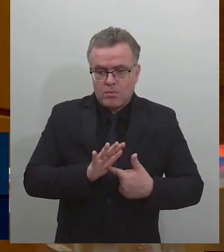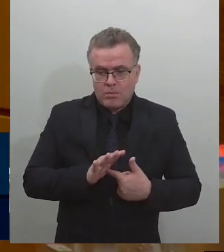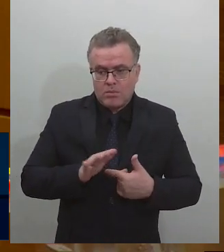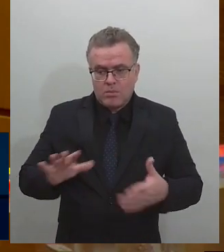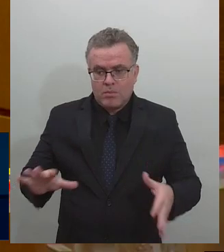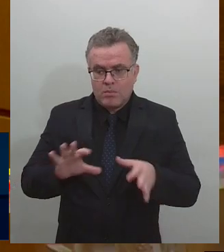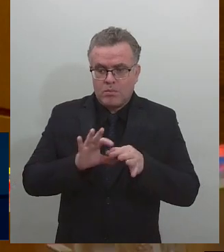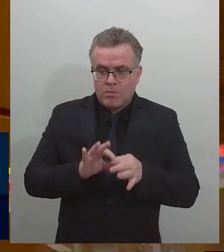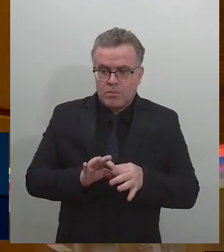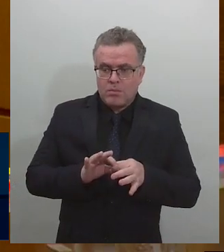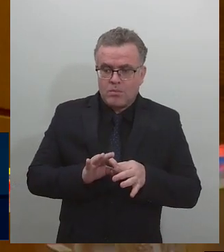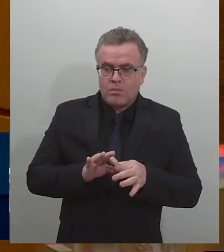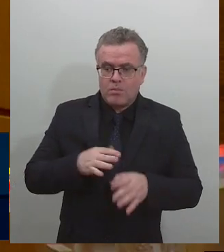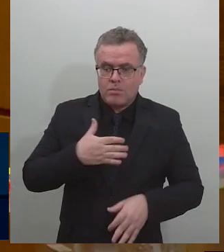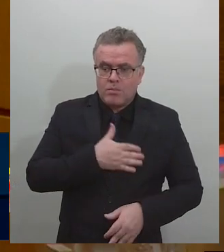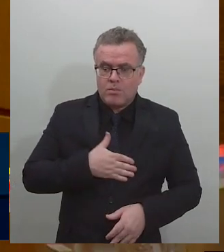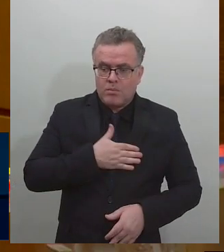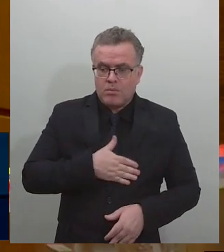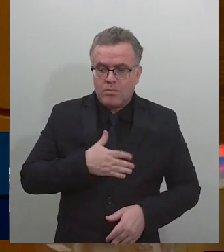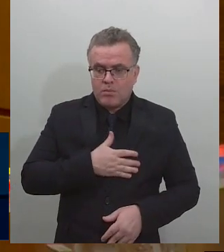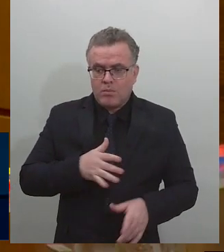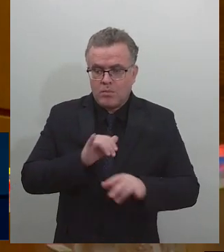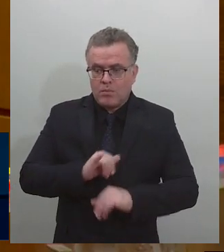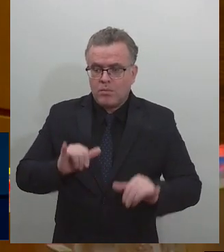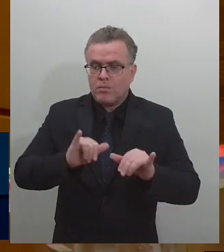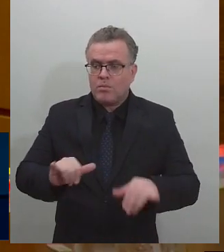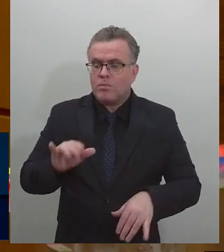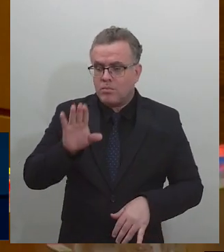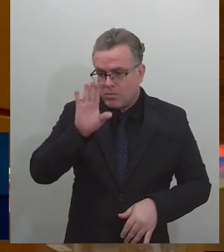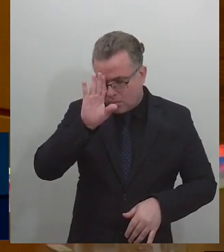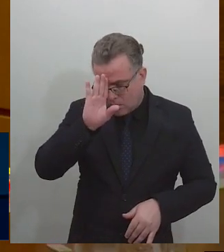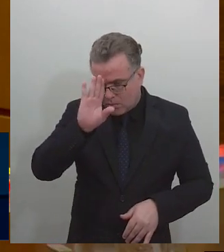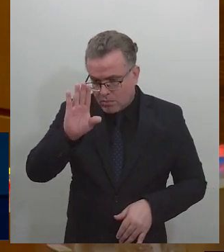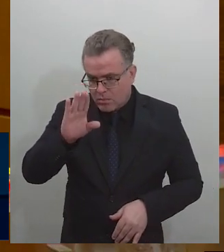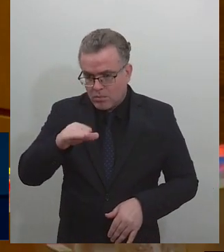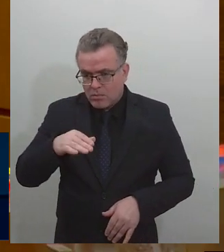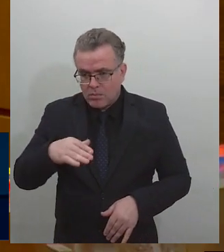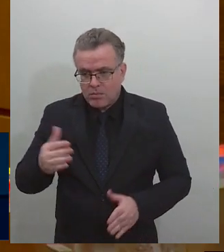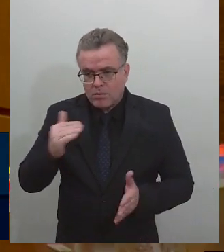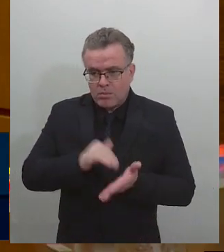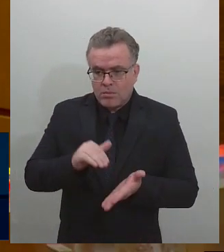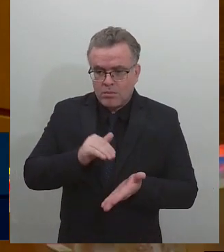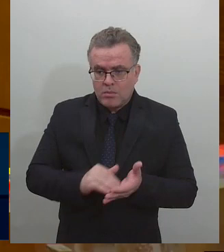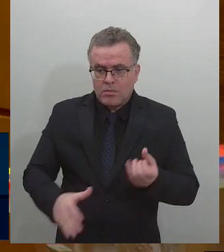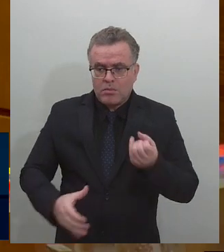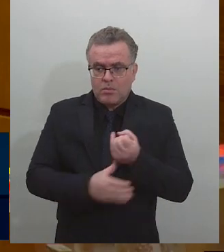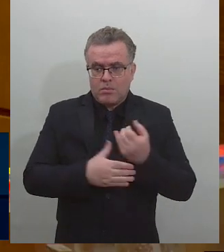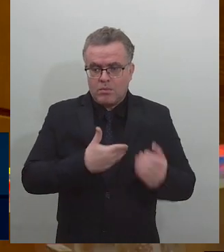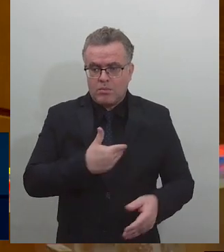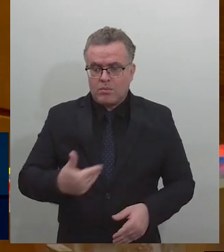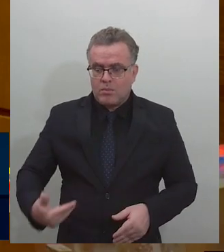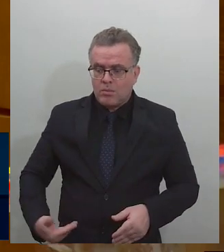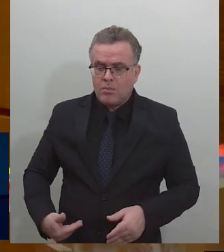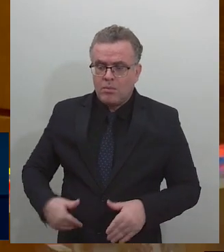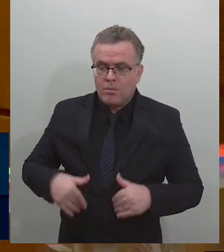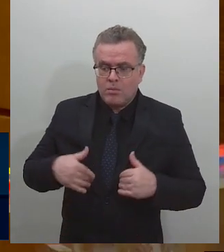saber, principalmente da Secretaria de Segurança Pública, por que não está